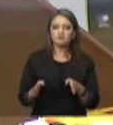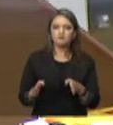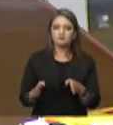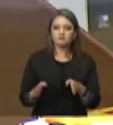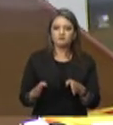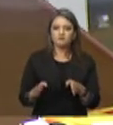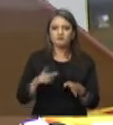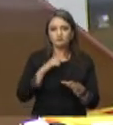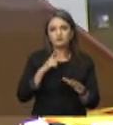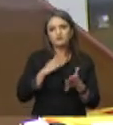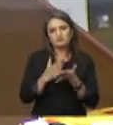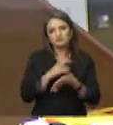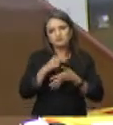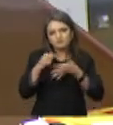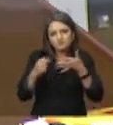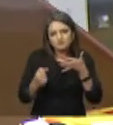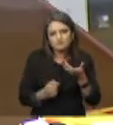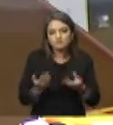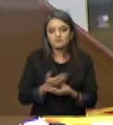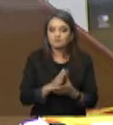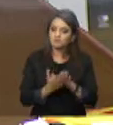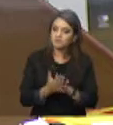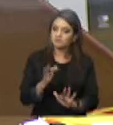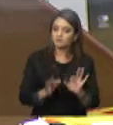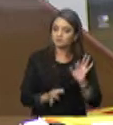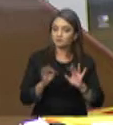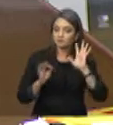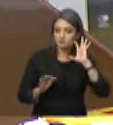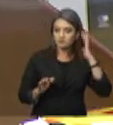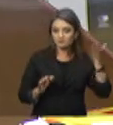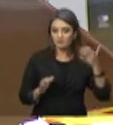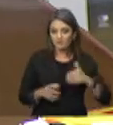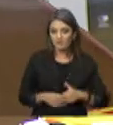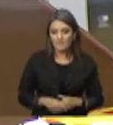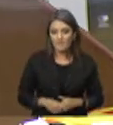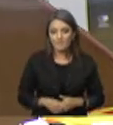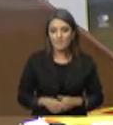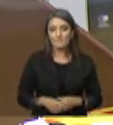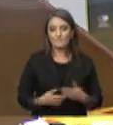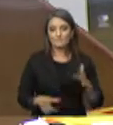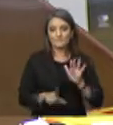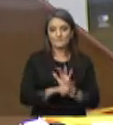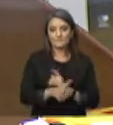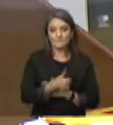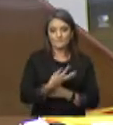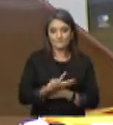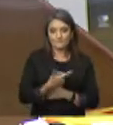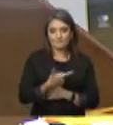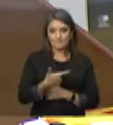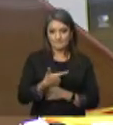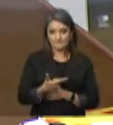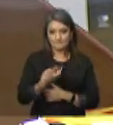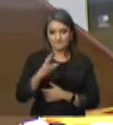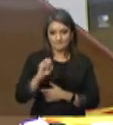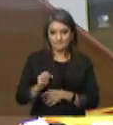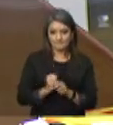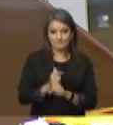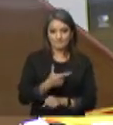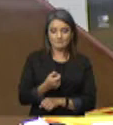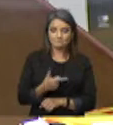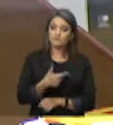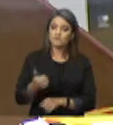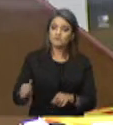verdadeiras permissões no processo judicial para sua coração o arranjo criado pela lei 14230 de 2021